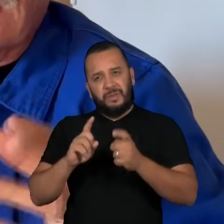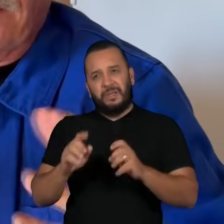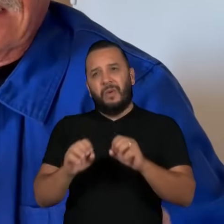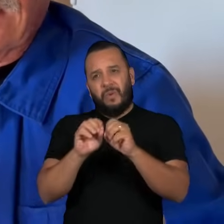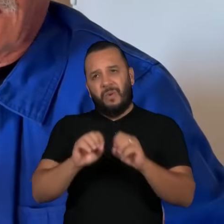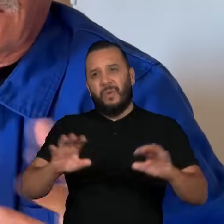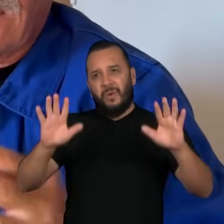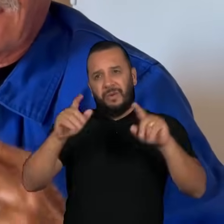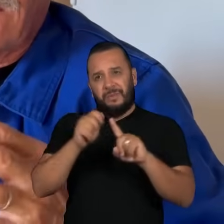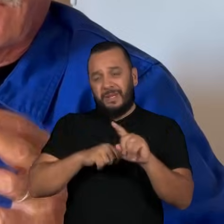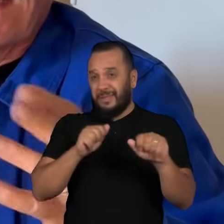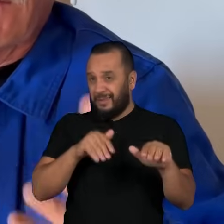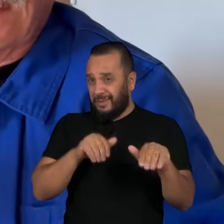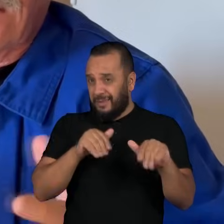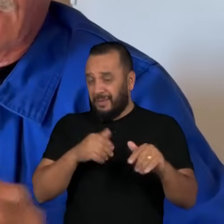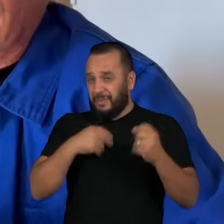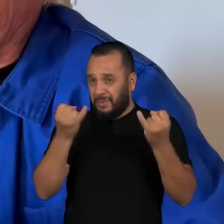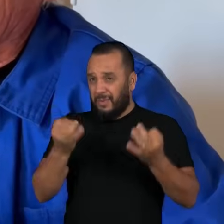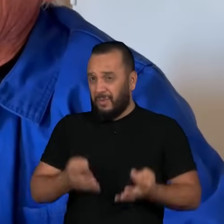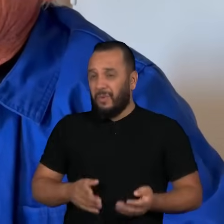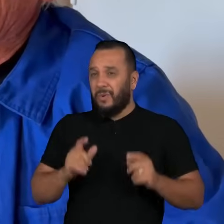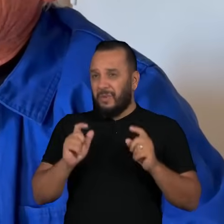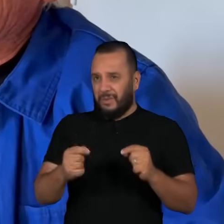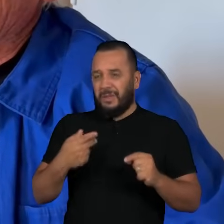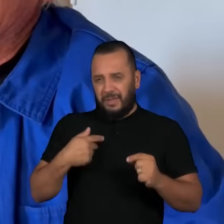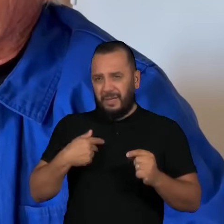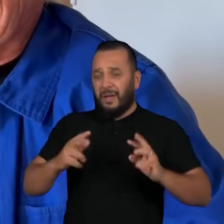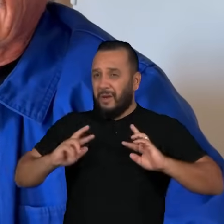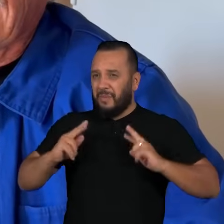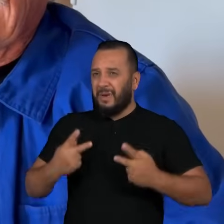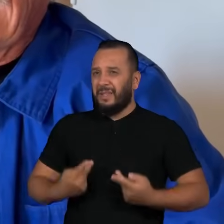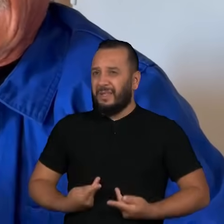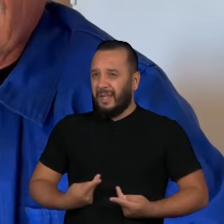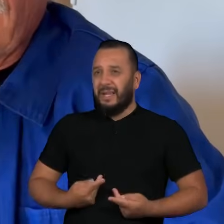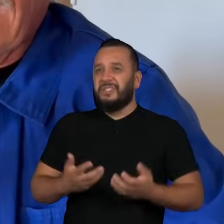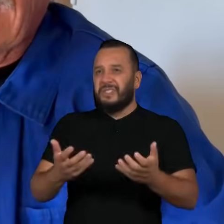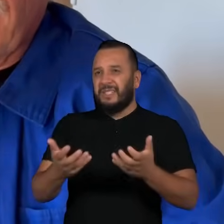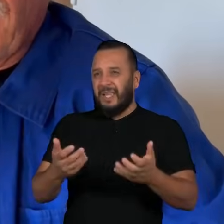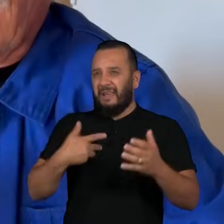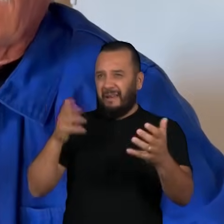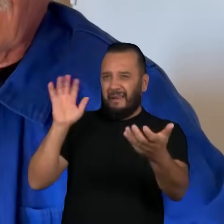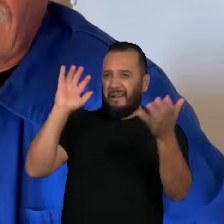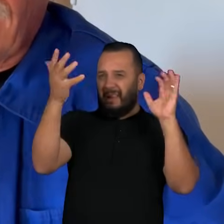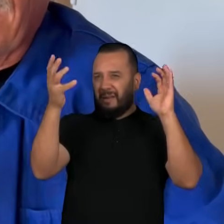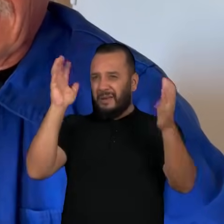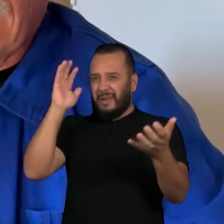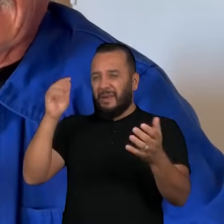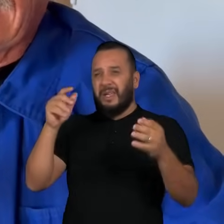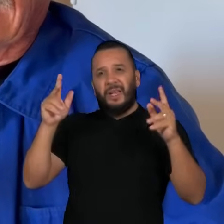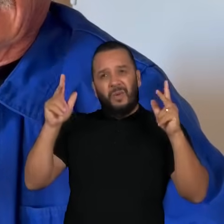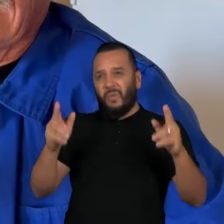ONU, em setembro, que a humanidade abriu as portas para o inferno climático.